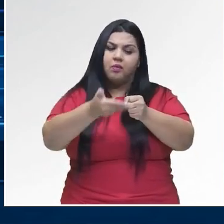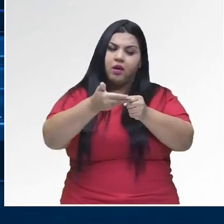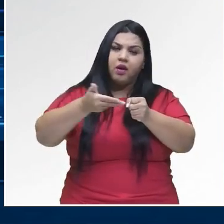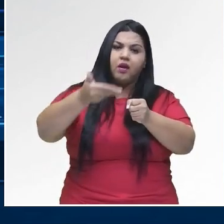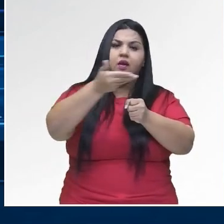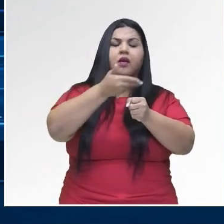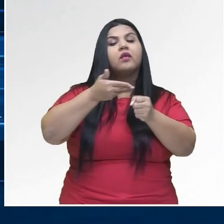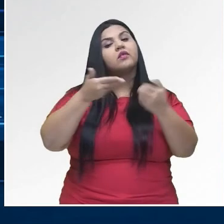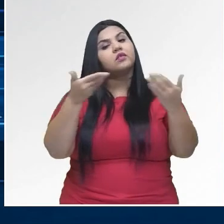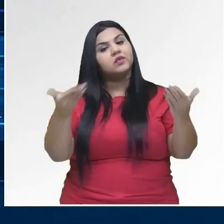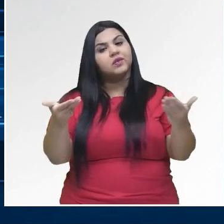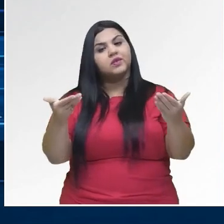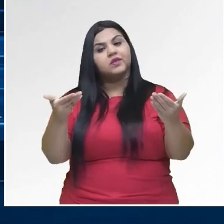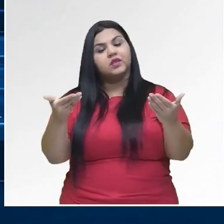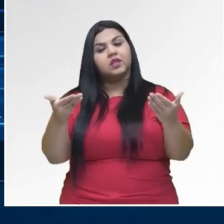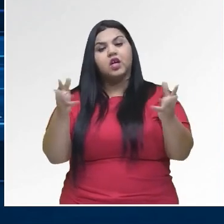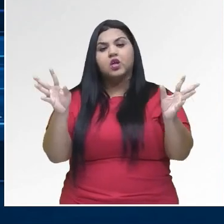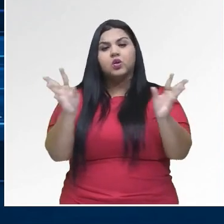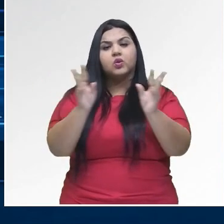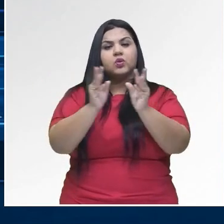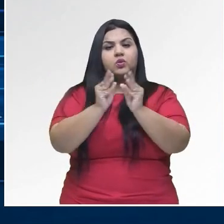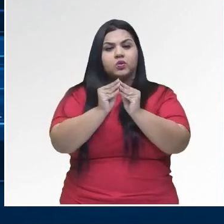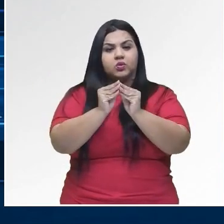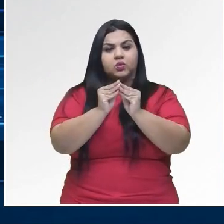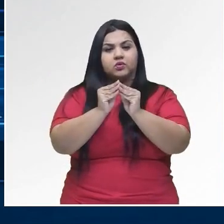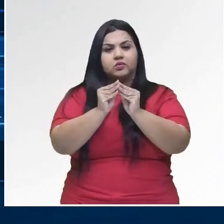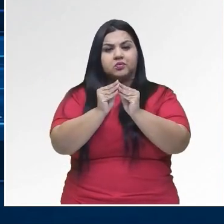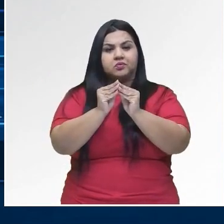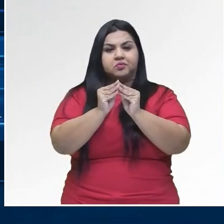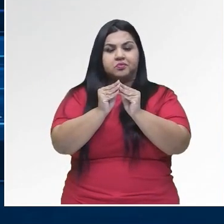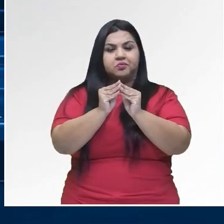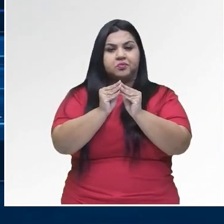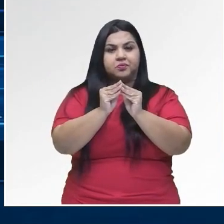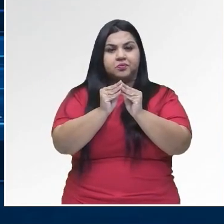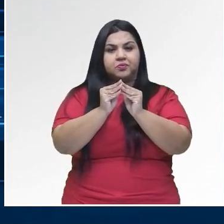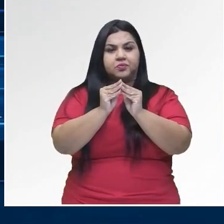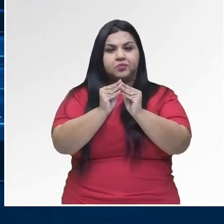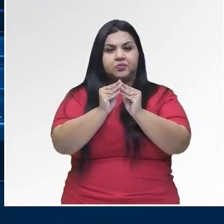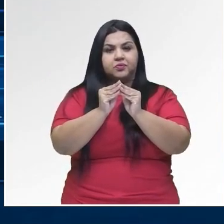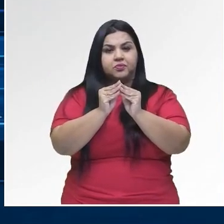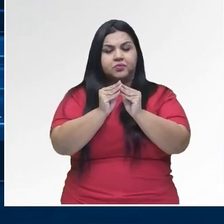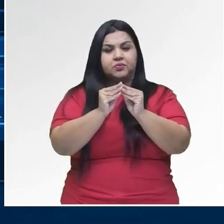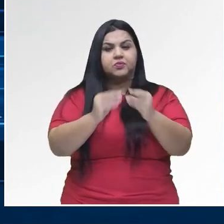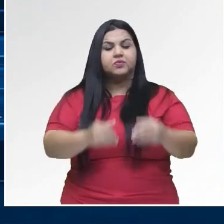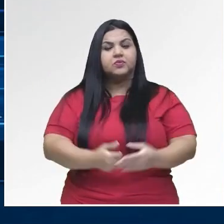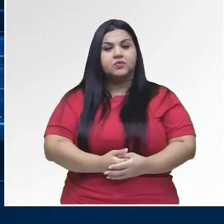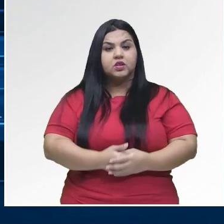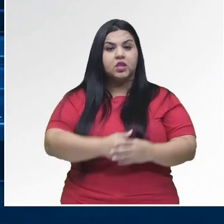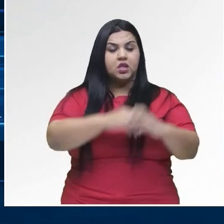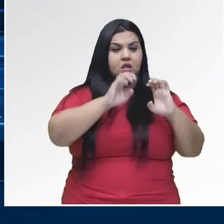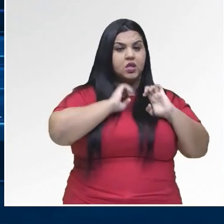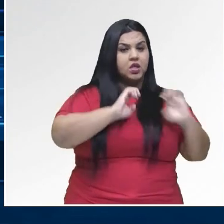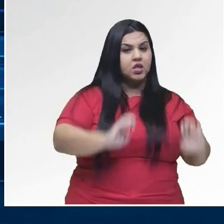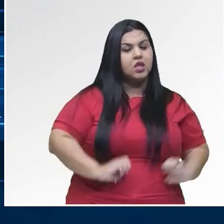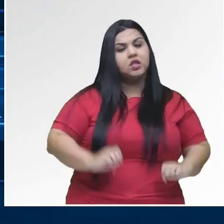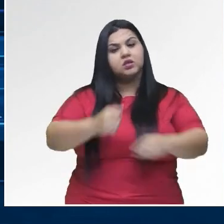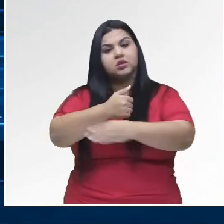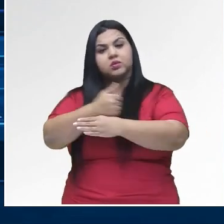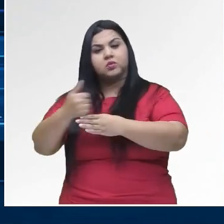E vamos então sintetizar os dois pontos, né? A ética e a